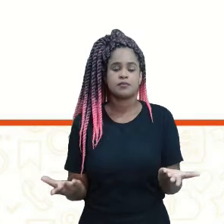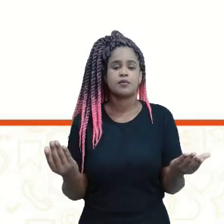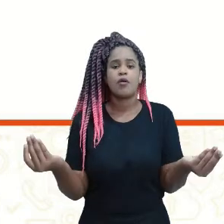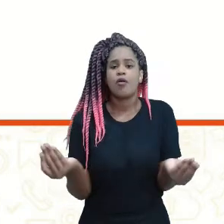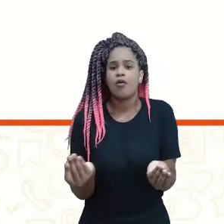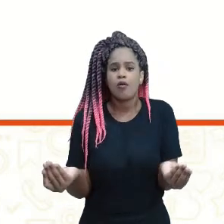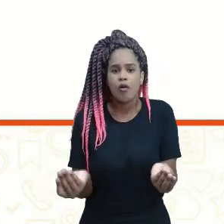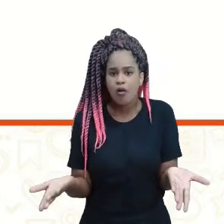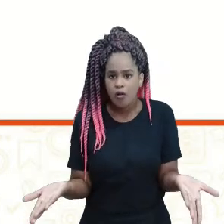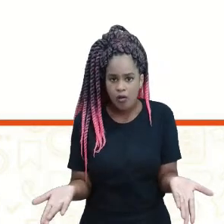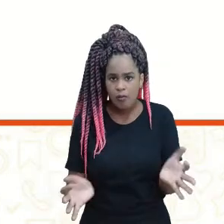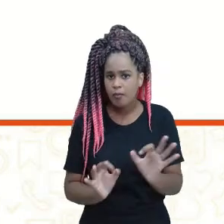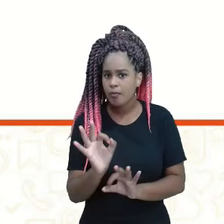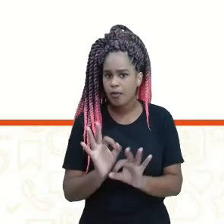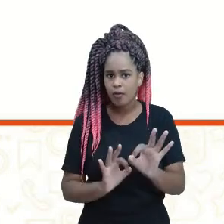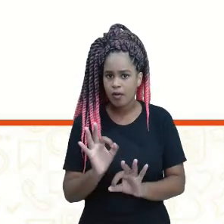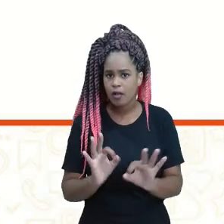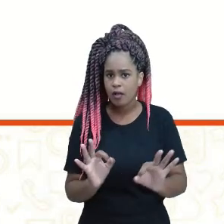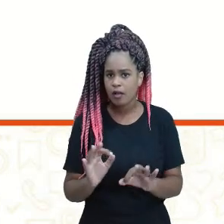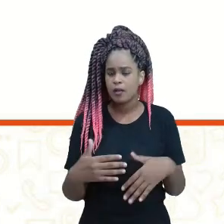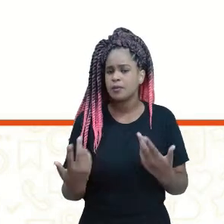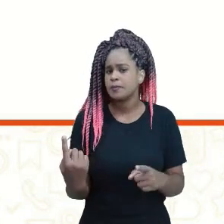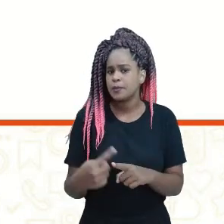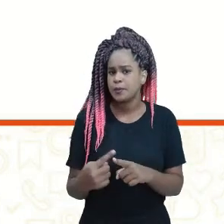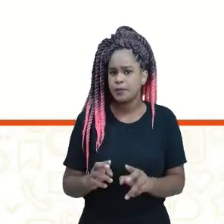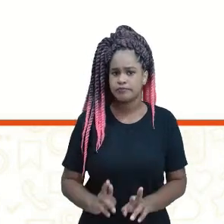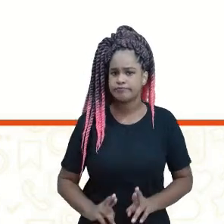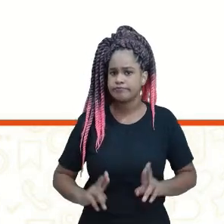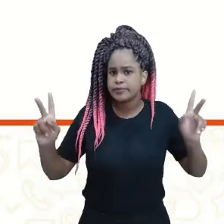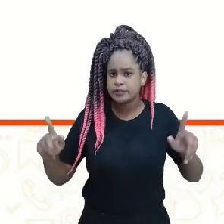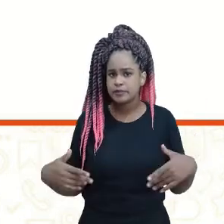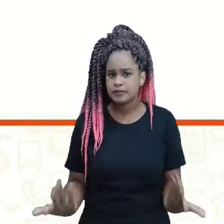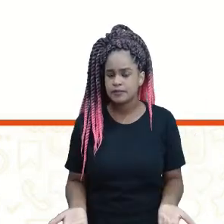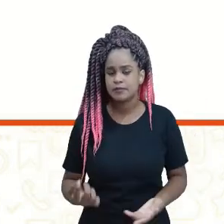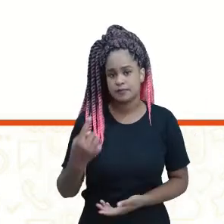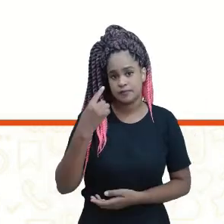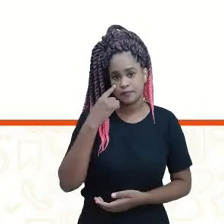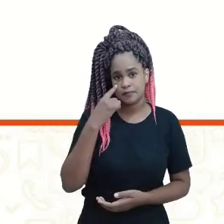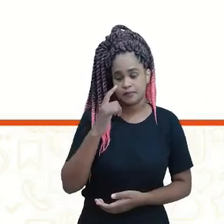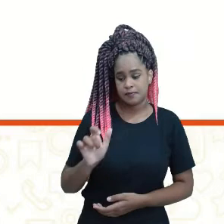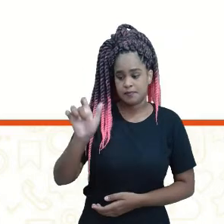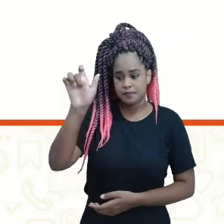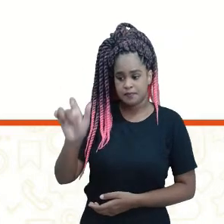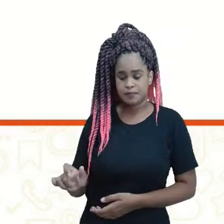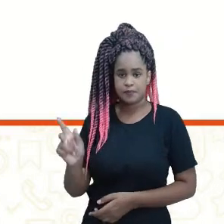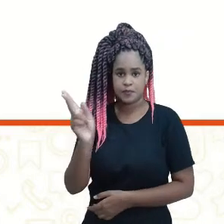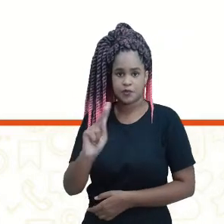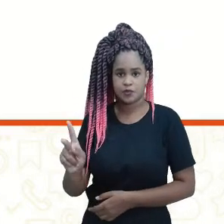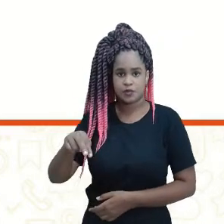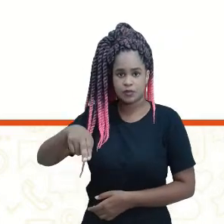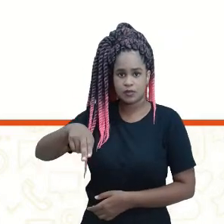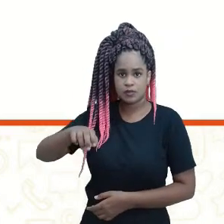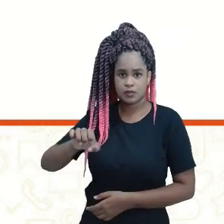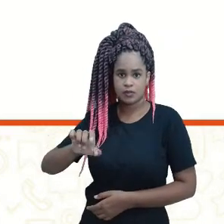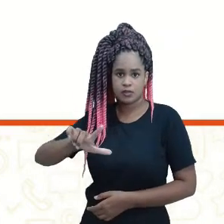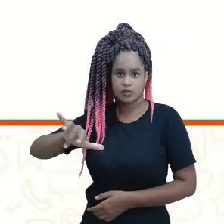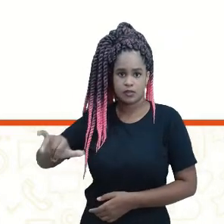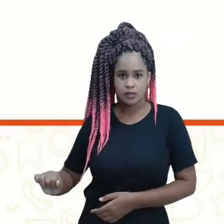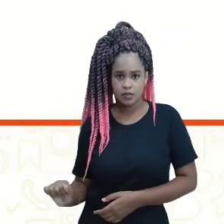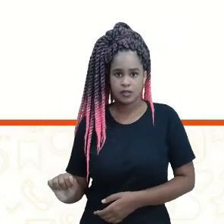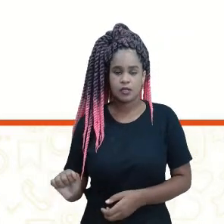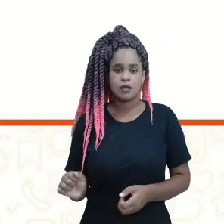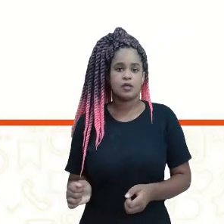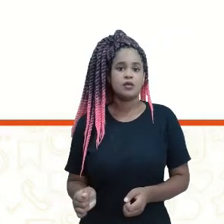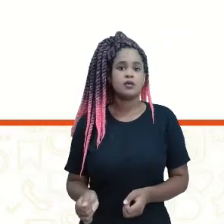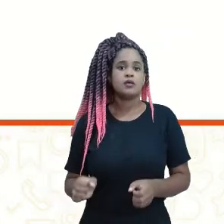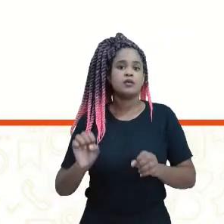é construída? O que é que ela tem de diferente? Então, ali a professora Nélia, ela está trabalhando a história dos